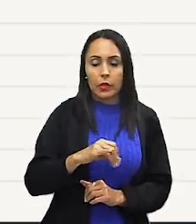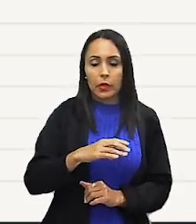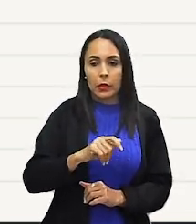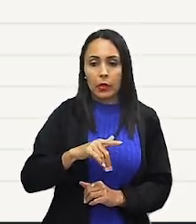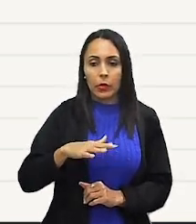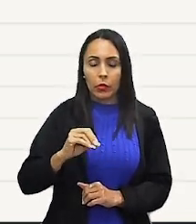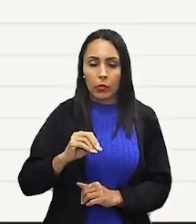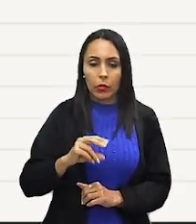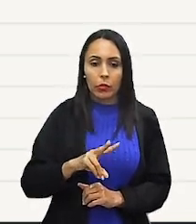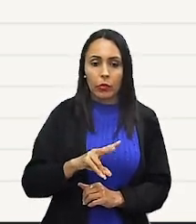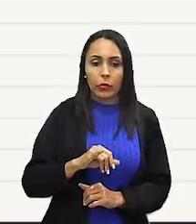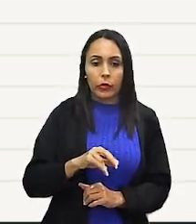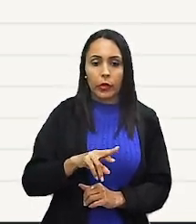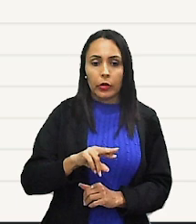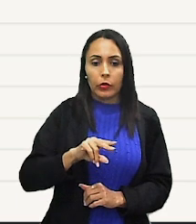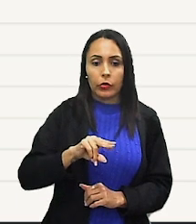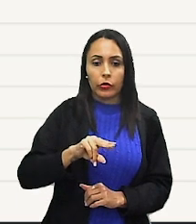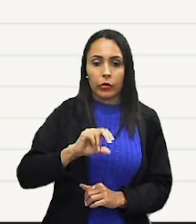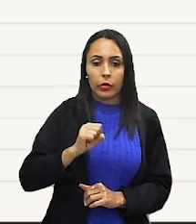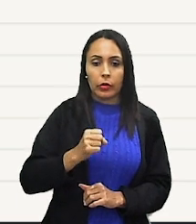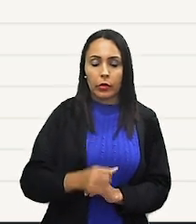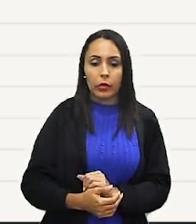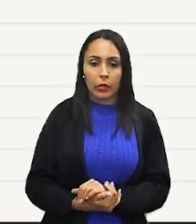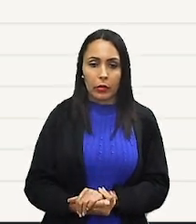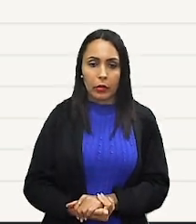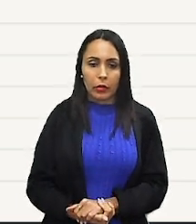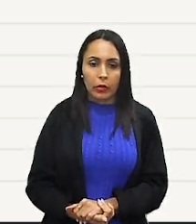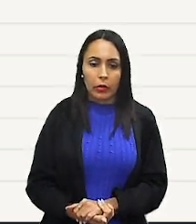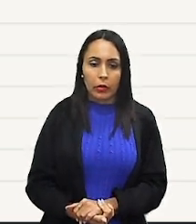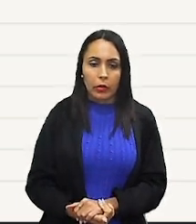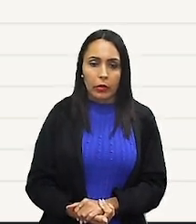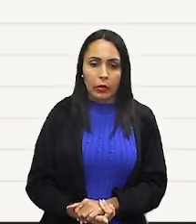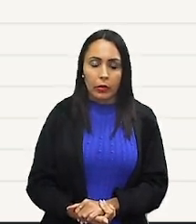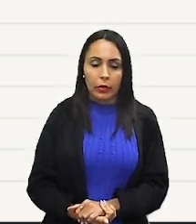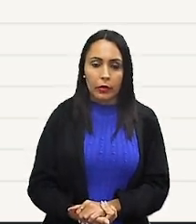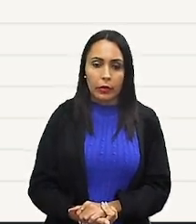Coloque aí, por favor, a composição